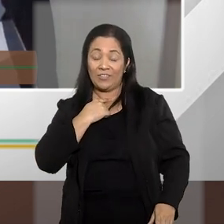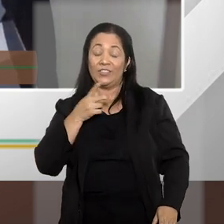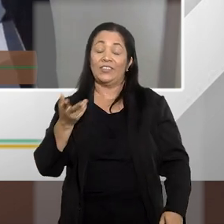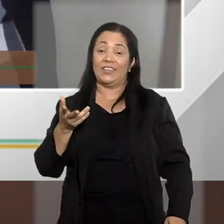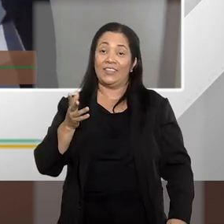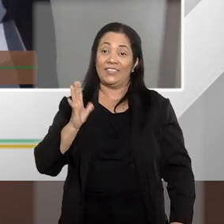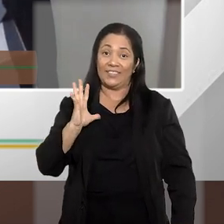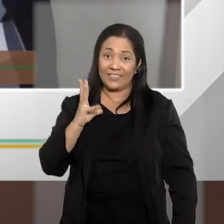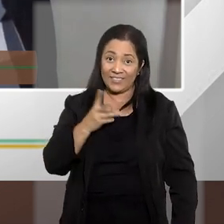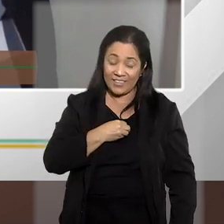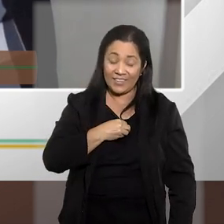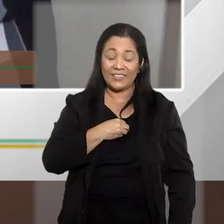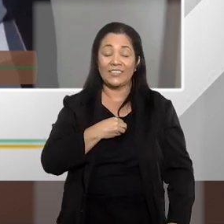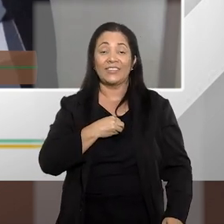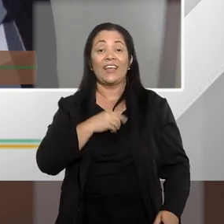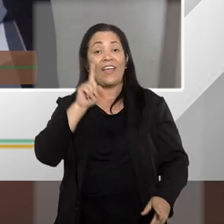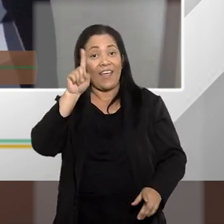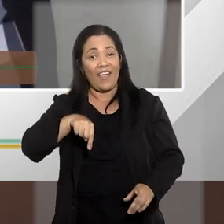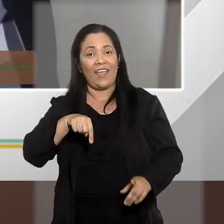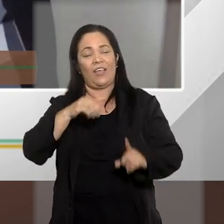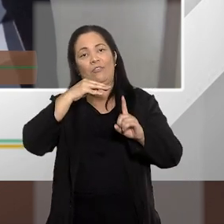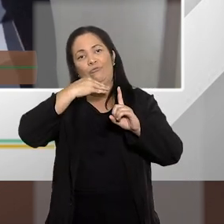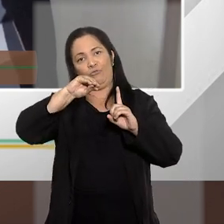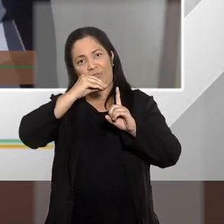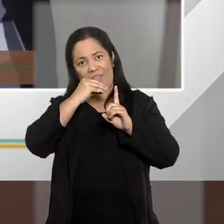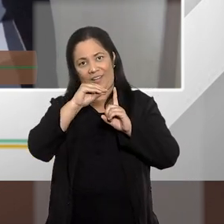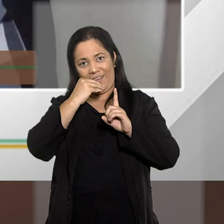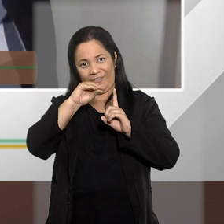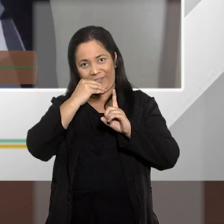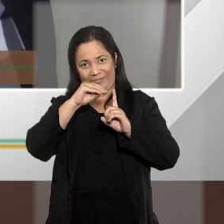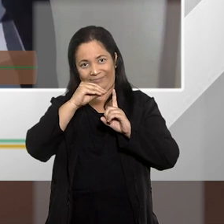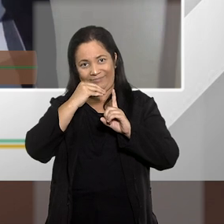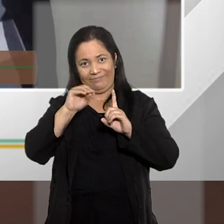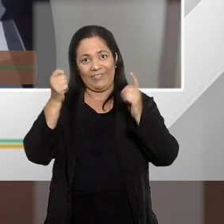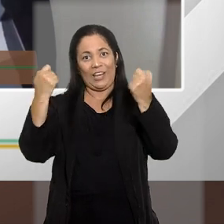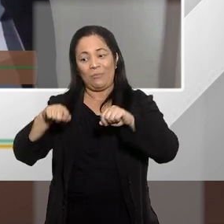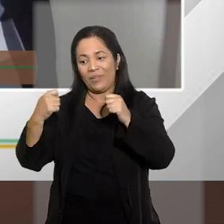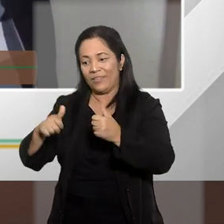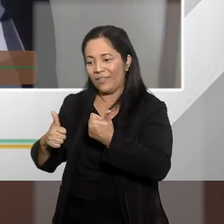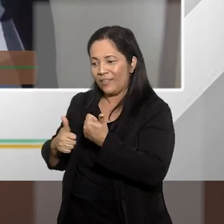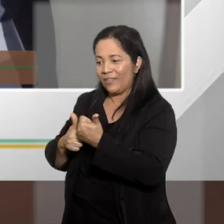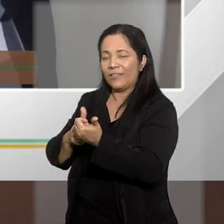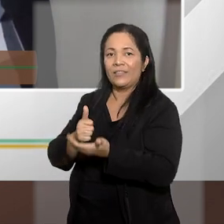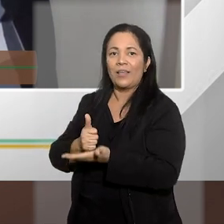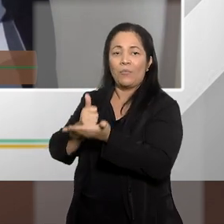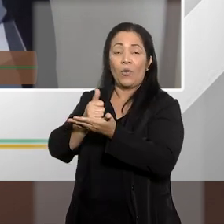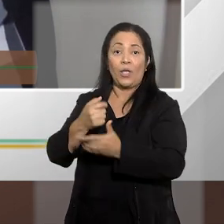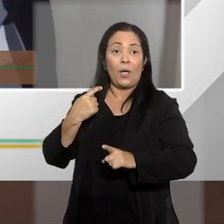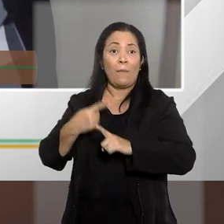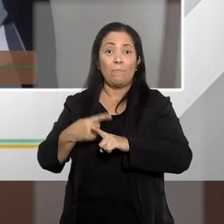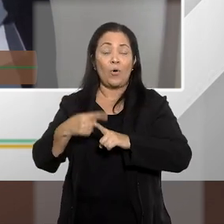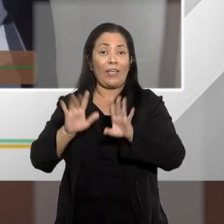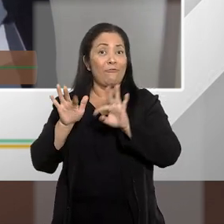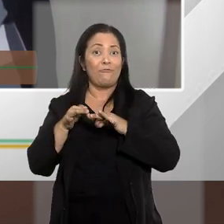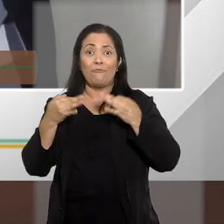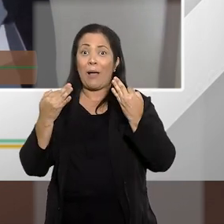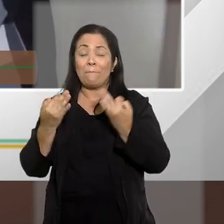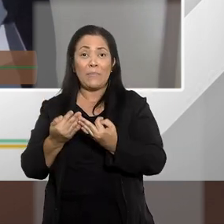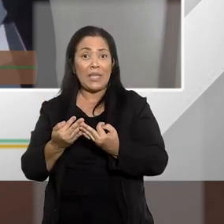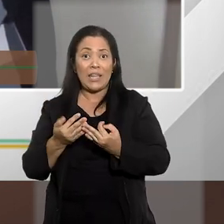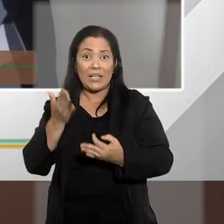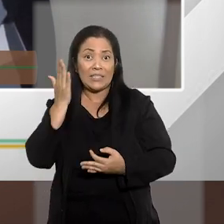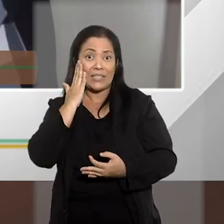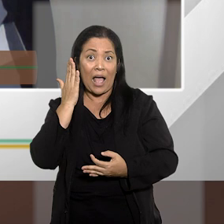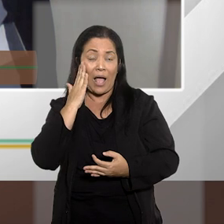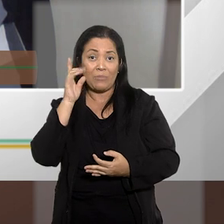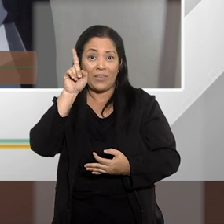transexuais, é um público extremamente vulnerável, porque muito cedo é expulso de casa, então